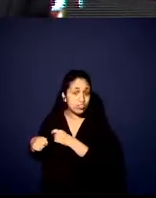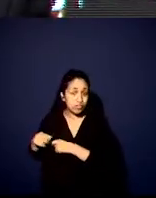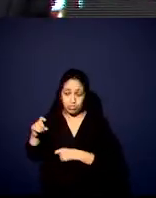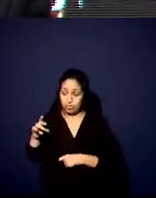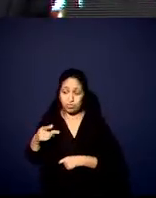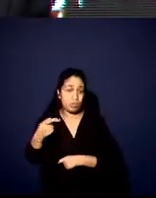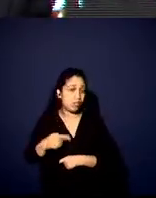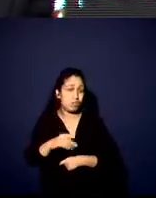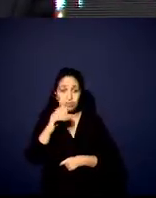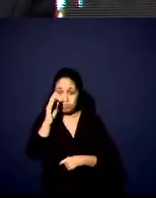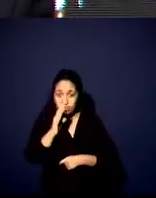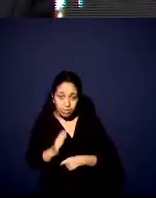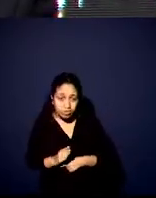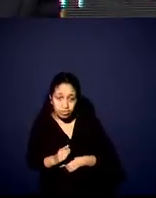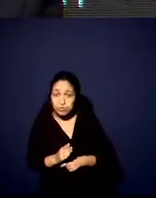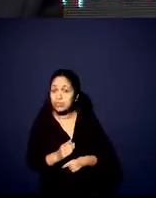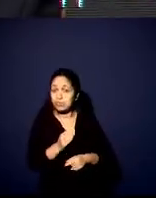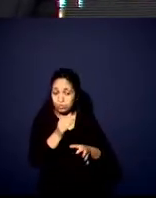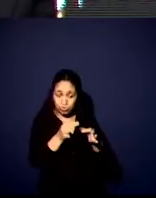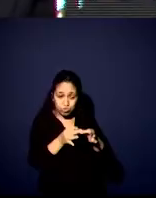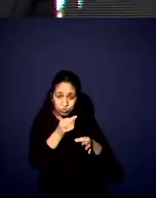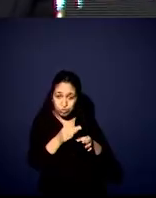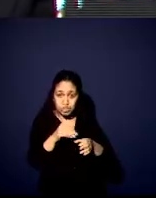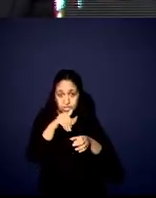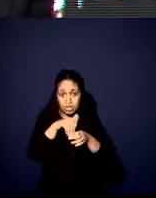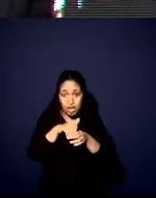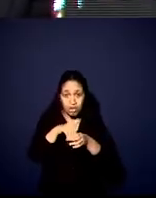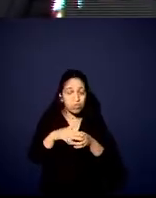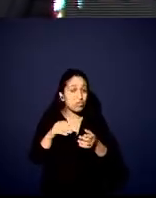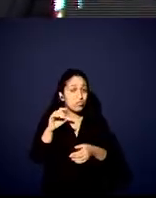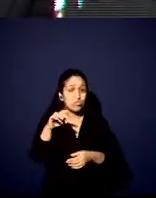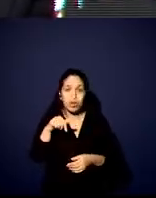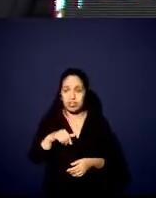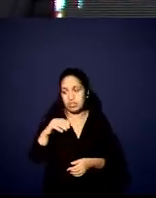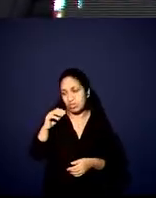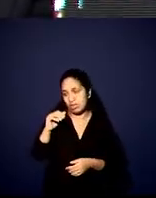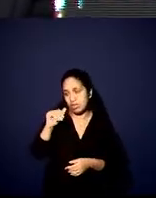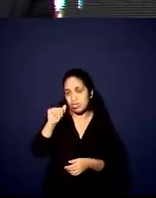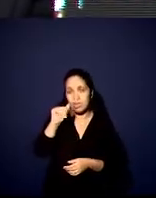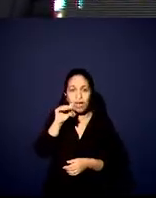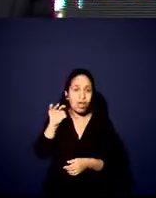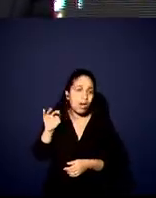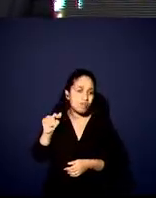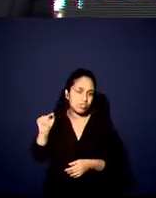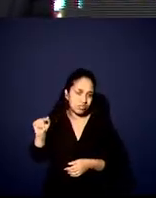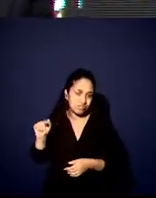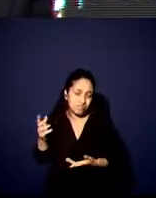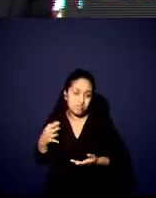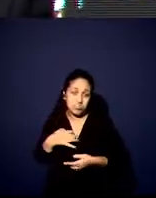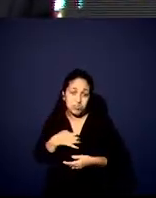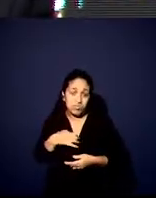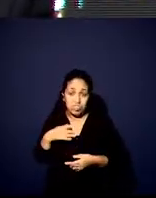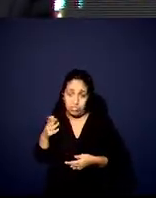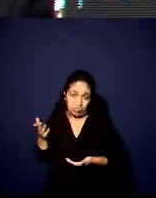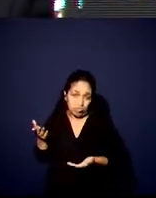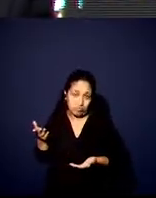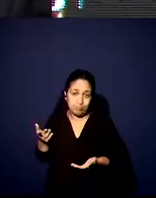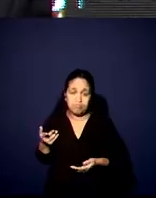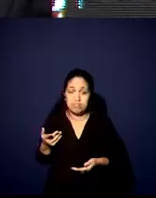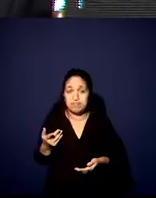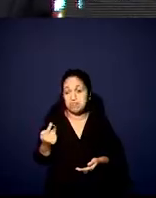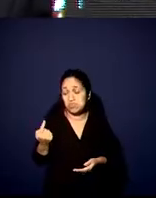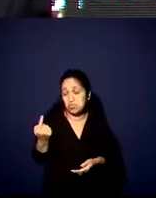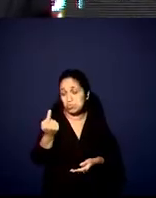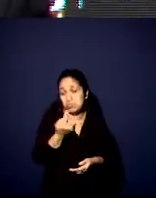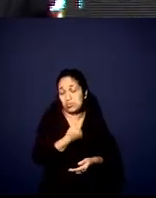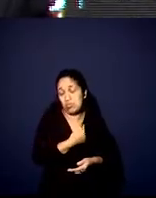existe o Brasil se você fala em justiça eleitoral Só existe o Brasil então CAF é mais um instrumento específico da nossa